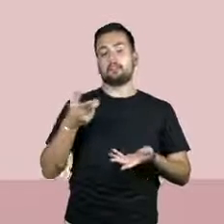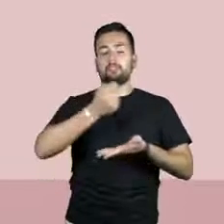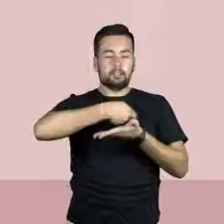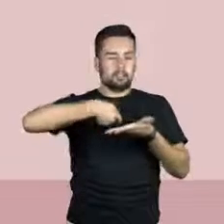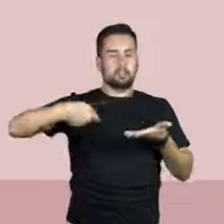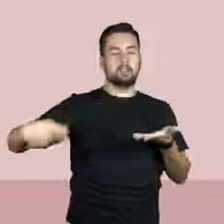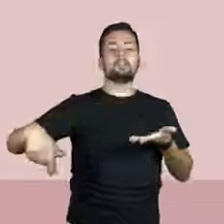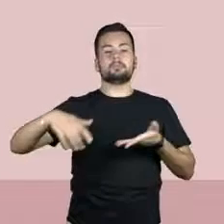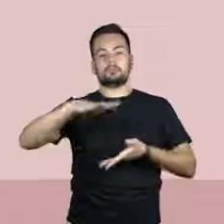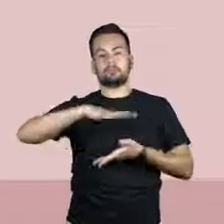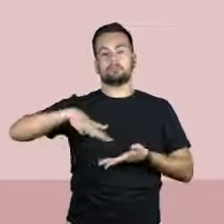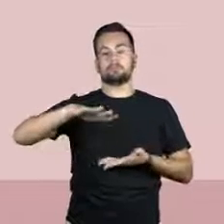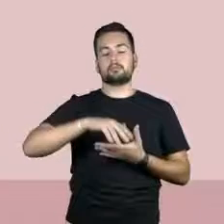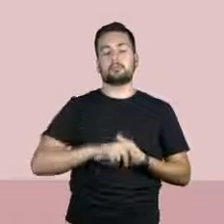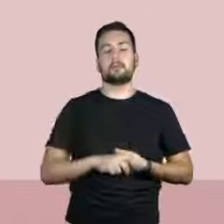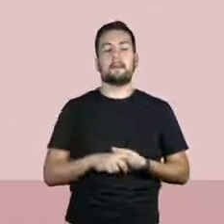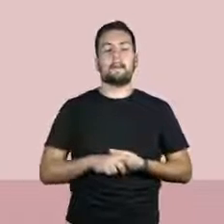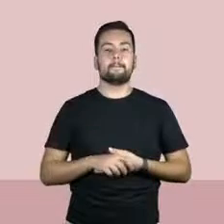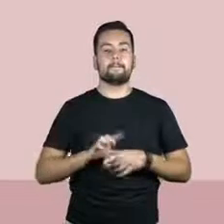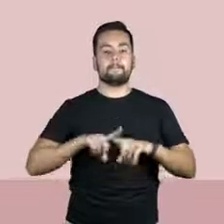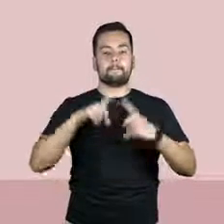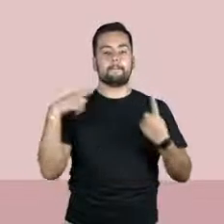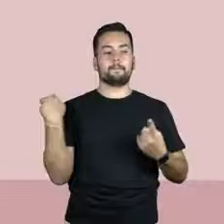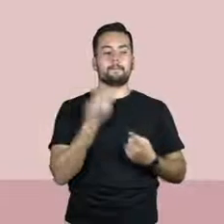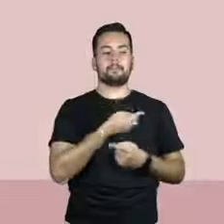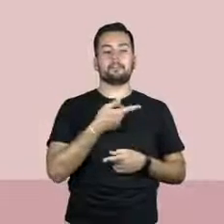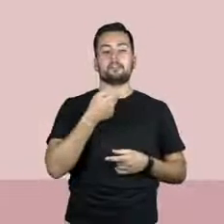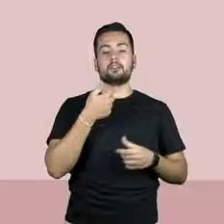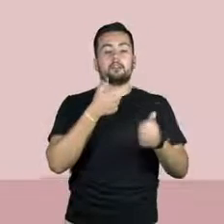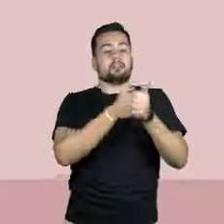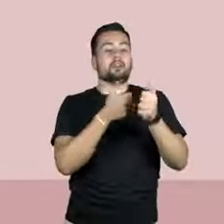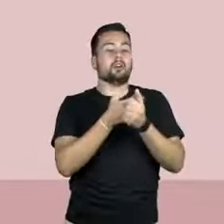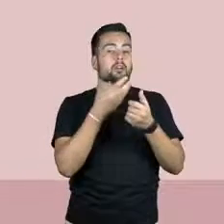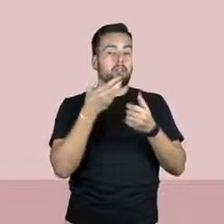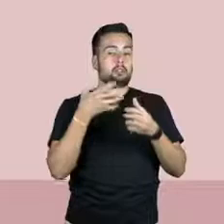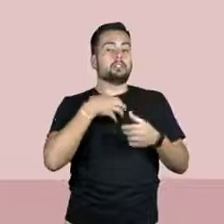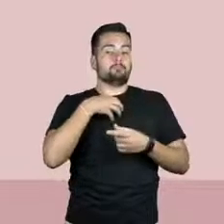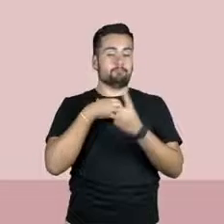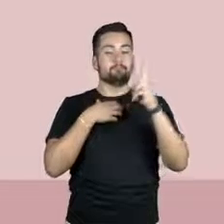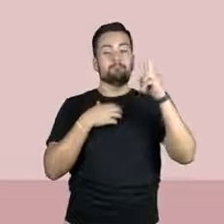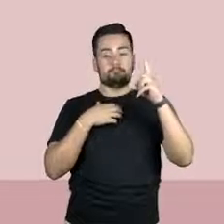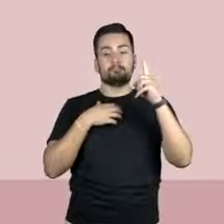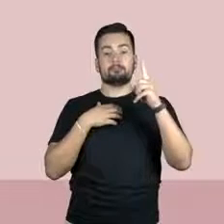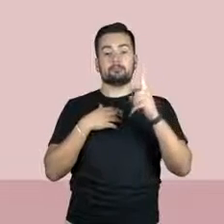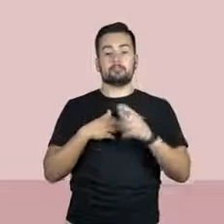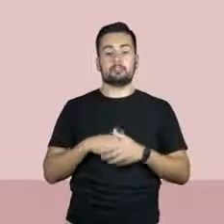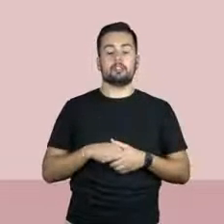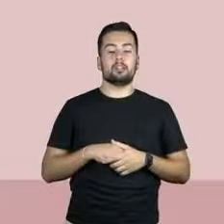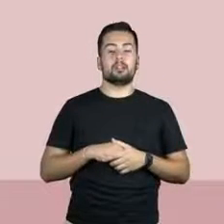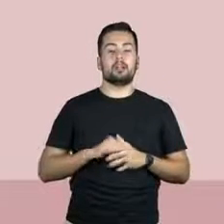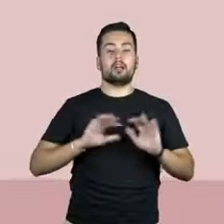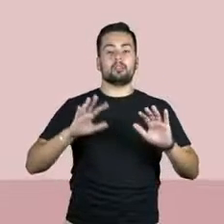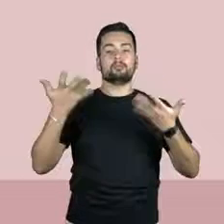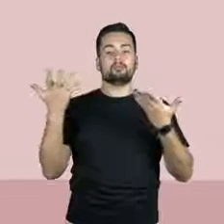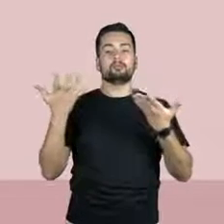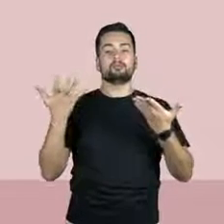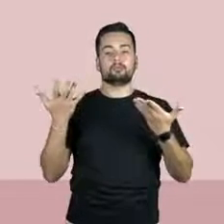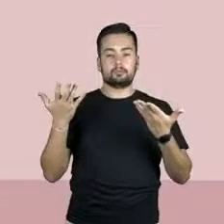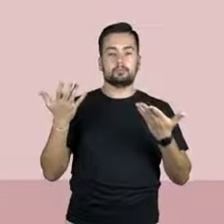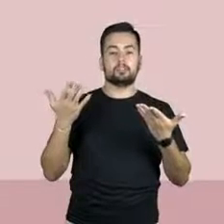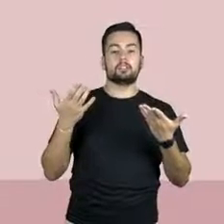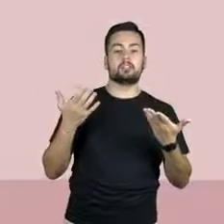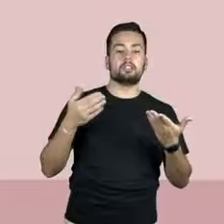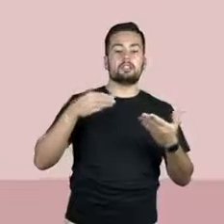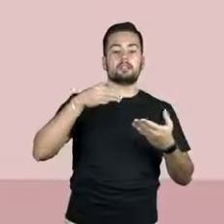desenhável, né, geométrico, tá? Mas a gente pode aproximar dessa maneira. E o que acontece nessa superfície entre um maciço